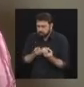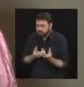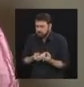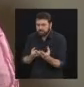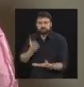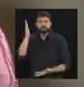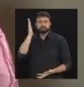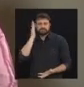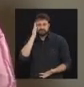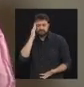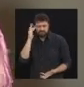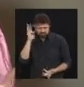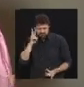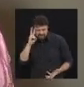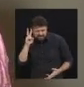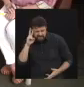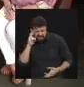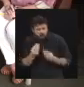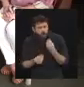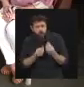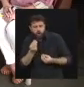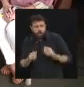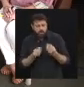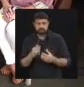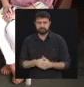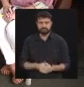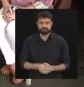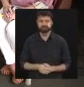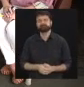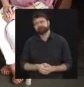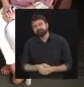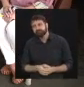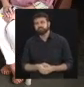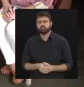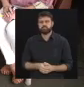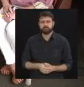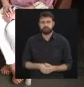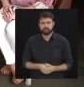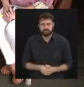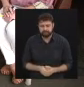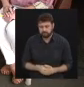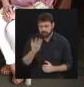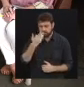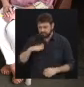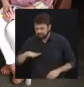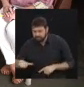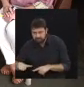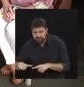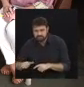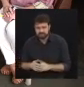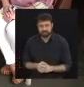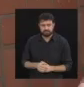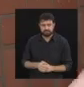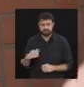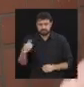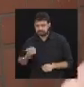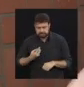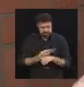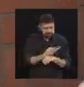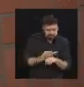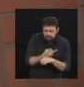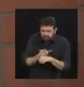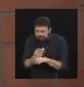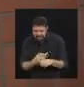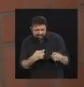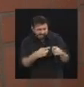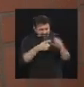Lembra disso? Como foi isso? Então, justamente na infância a gente corria muito atrás de médicos,